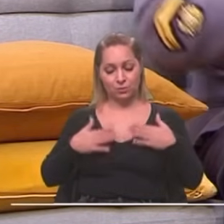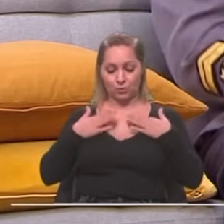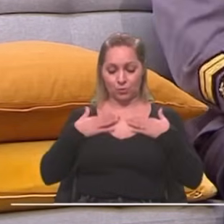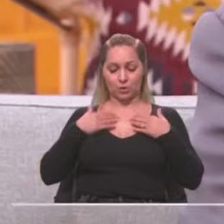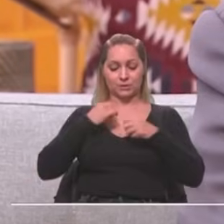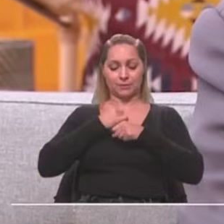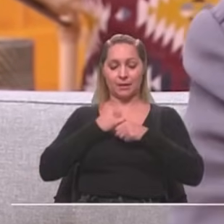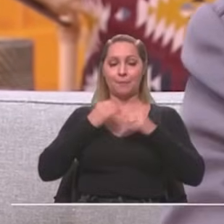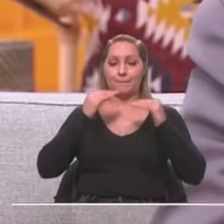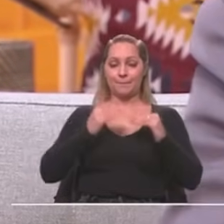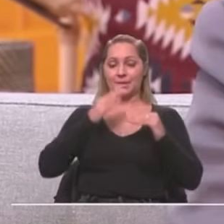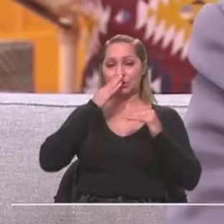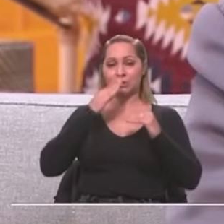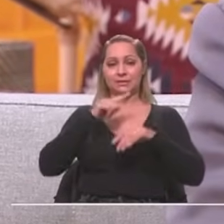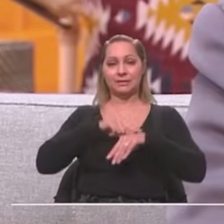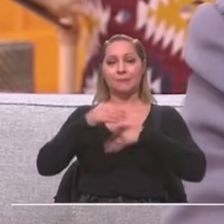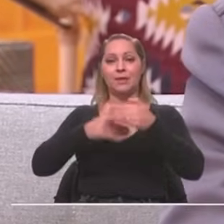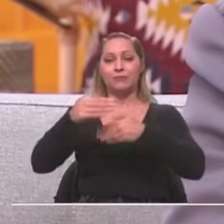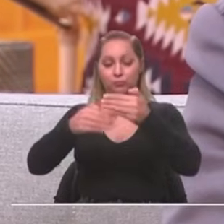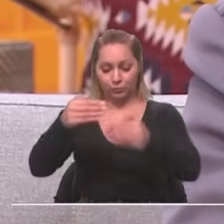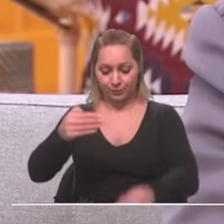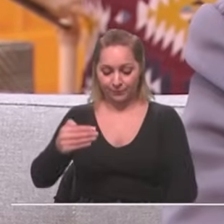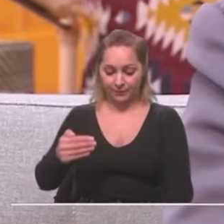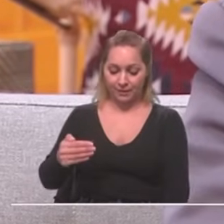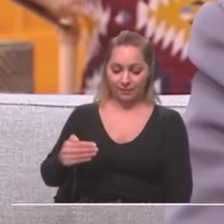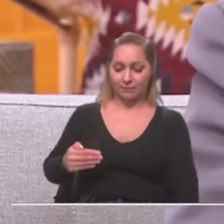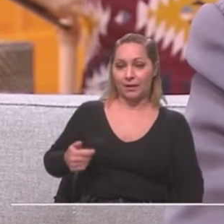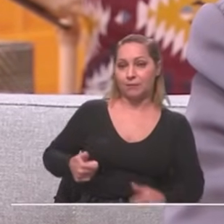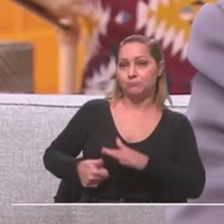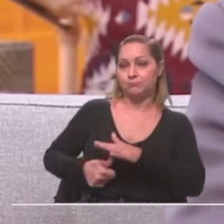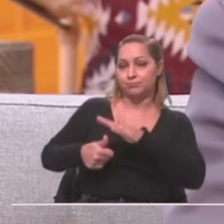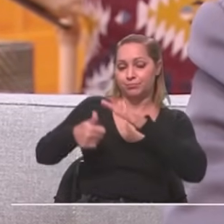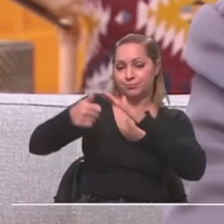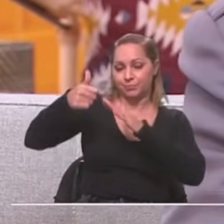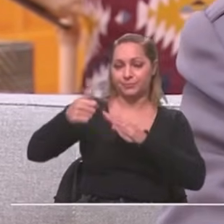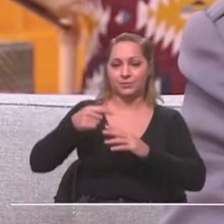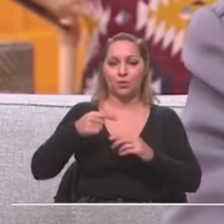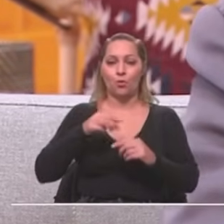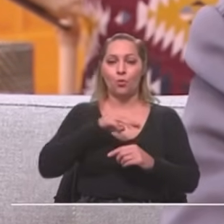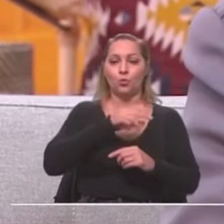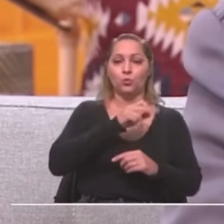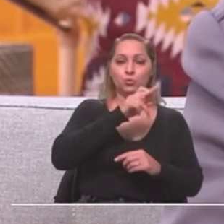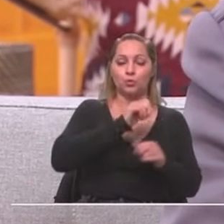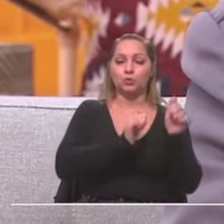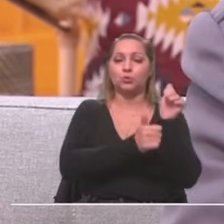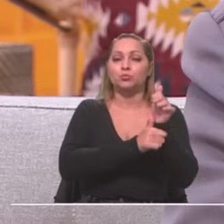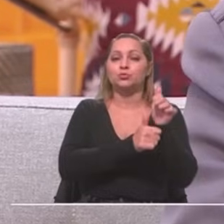permanecemos nas fileiras. E, no caso dos sargentos-mores, somos os adjuntos e, no fundo,